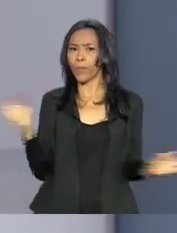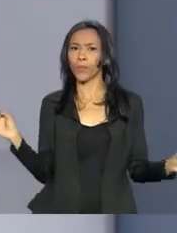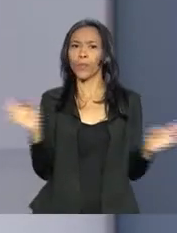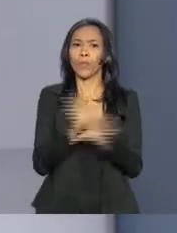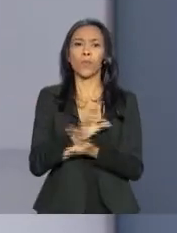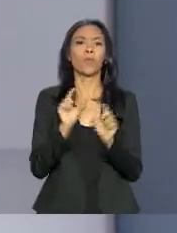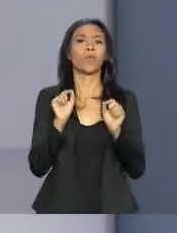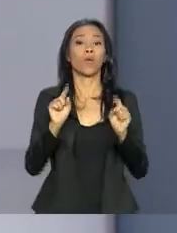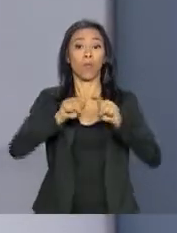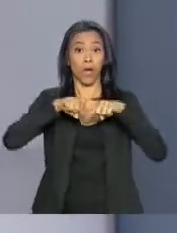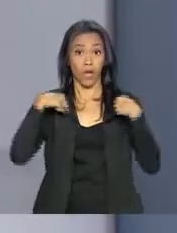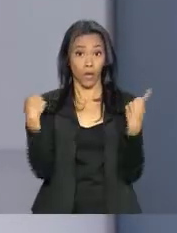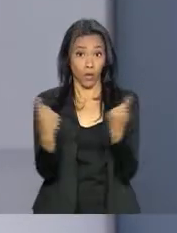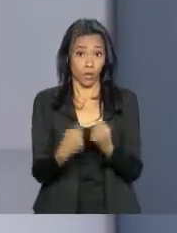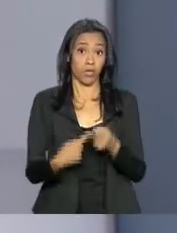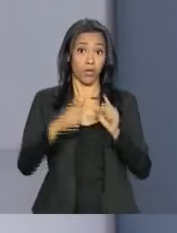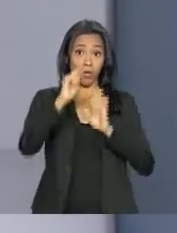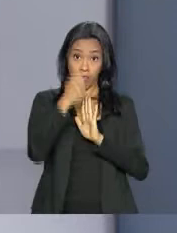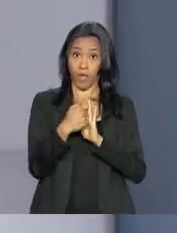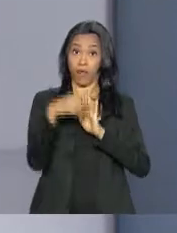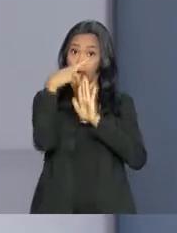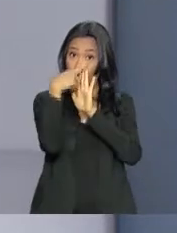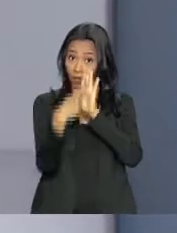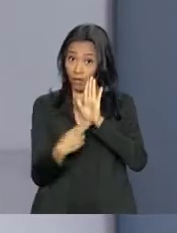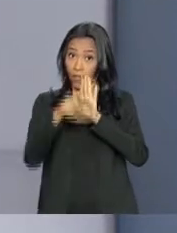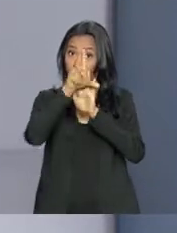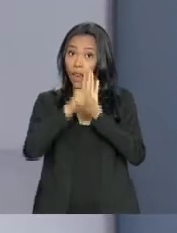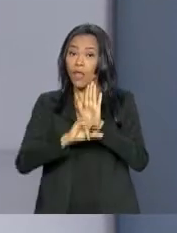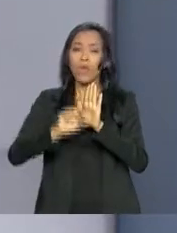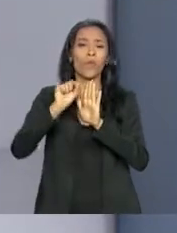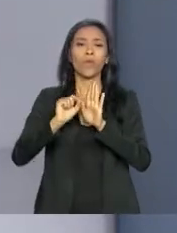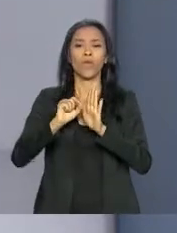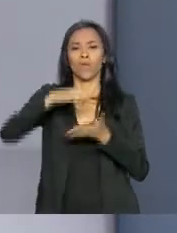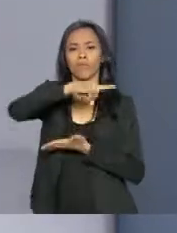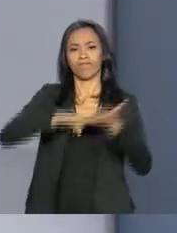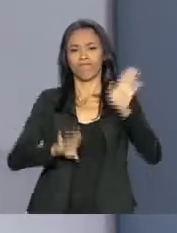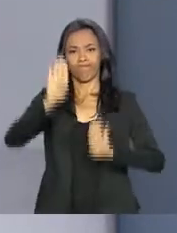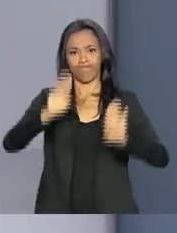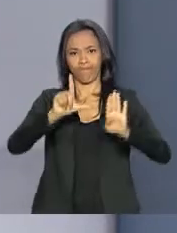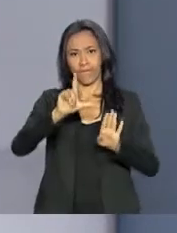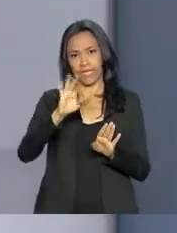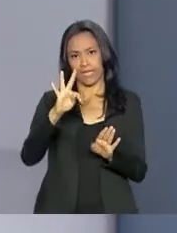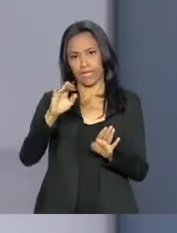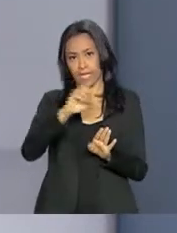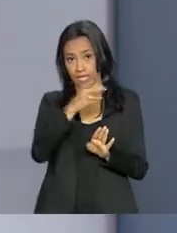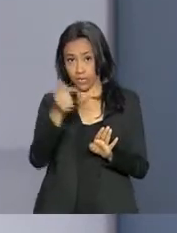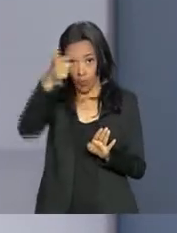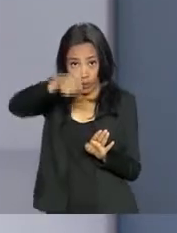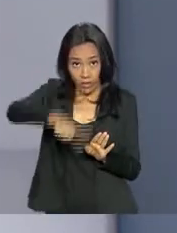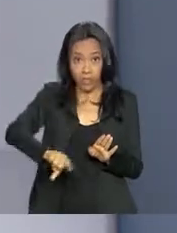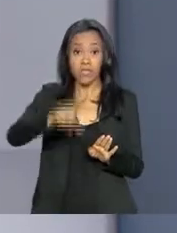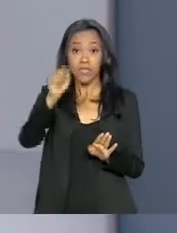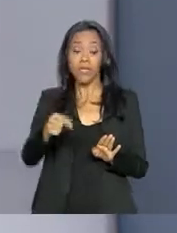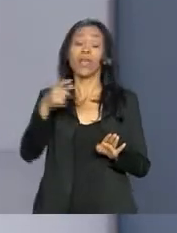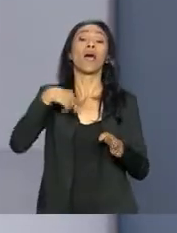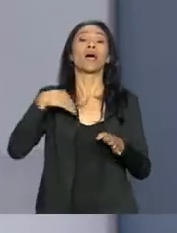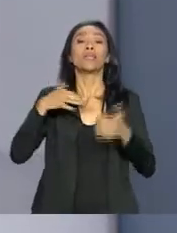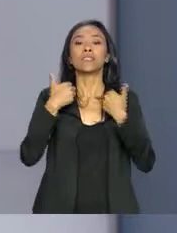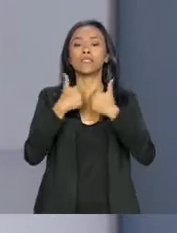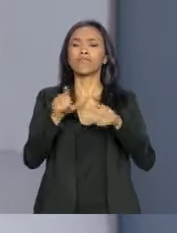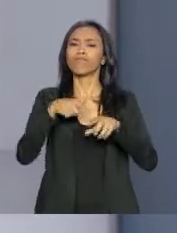sobre a regulamentação da lei de receptação a idéia é que empresas concessionárias de rodovias ferrovias aeroportos